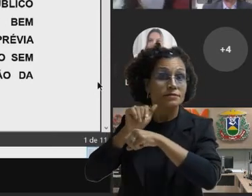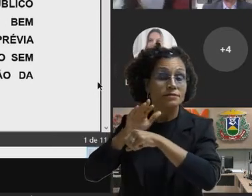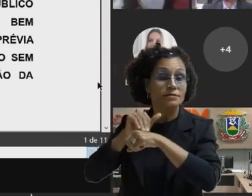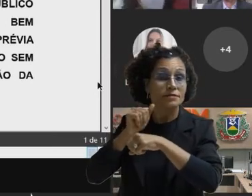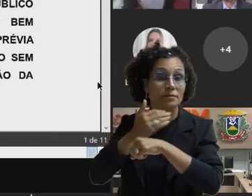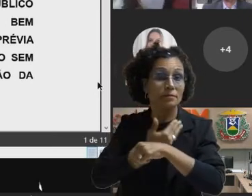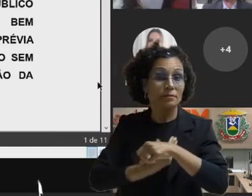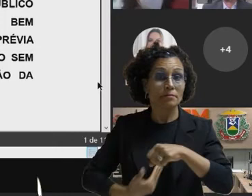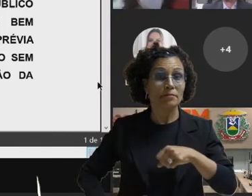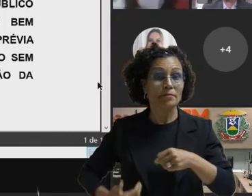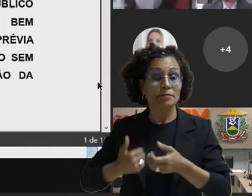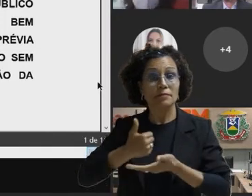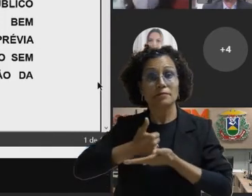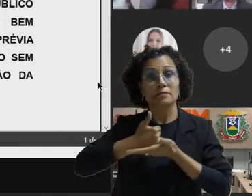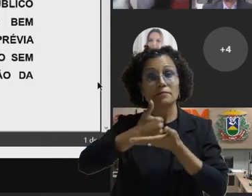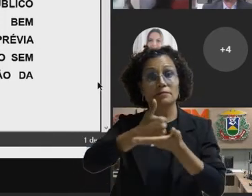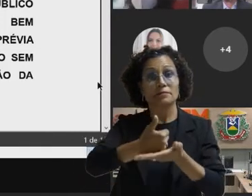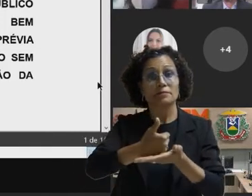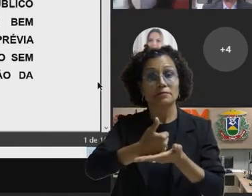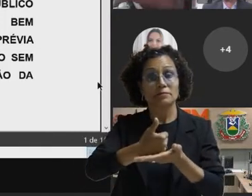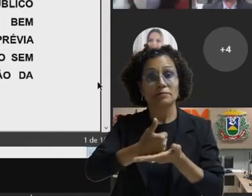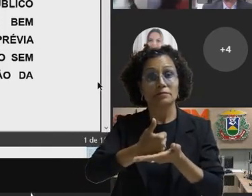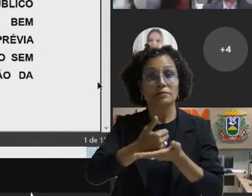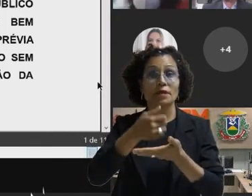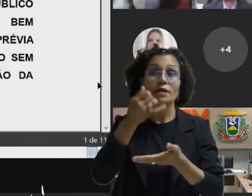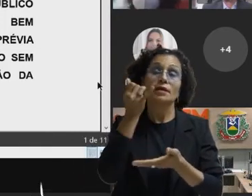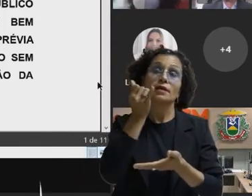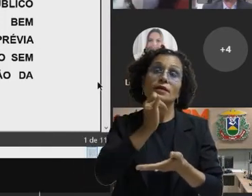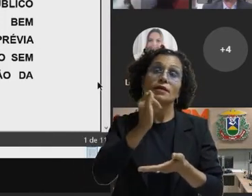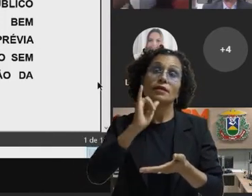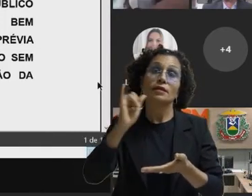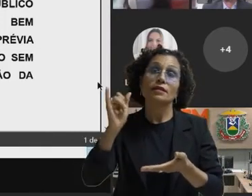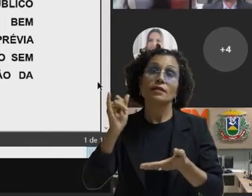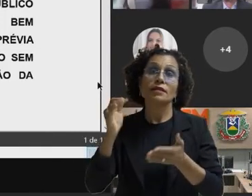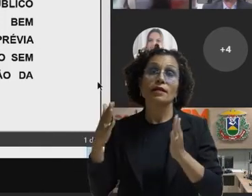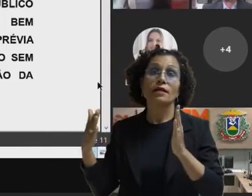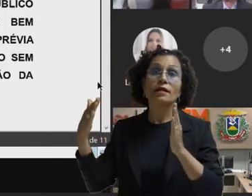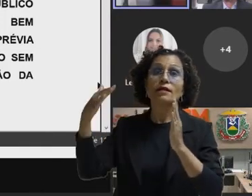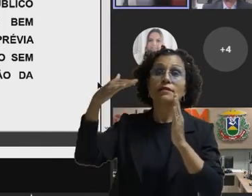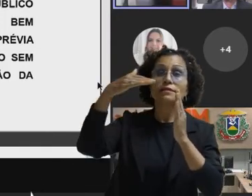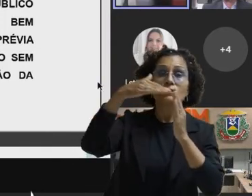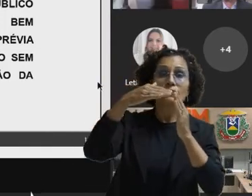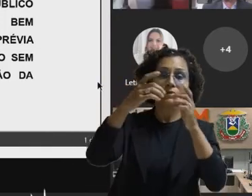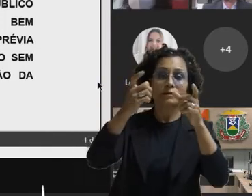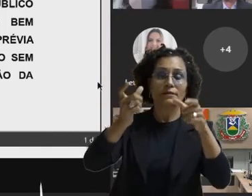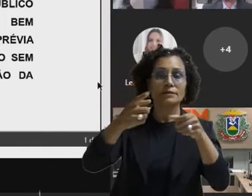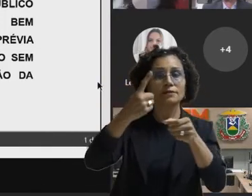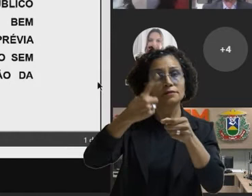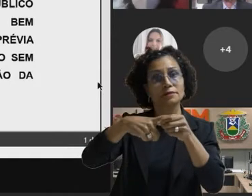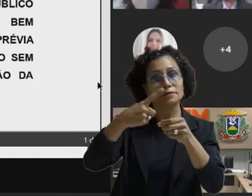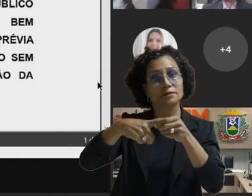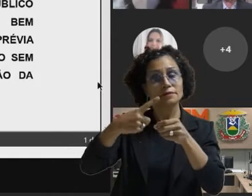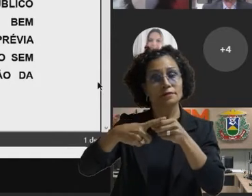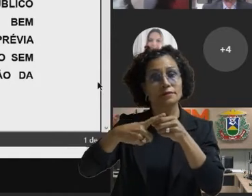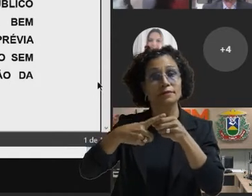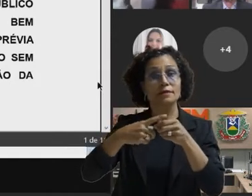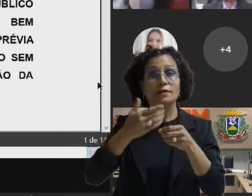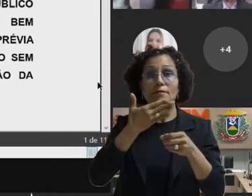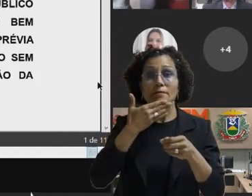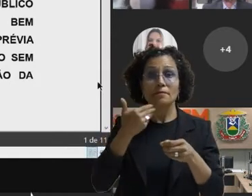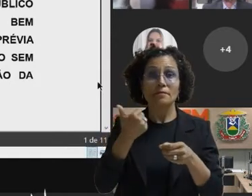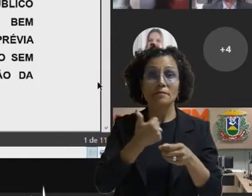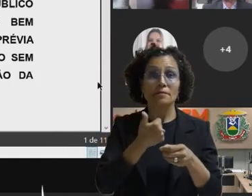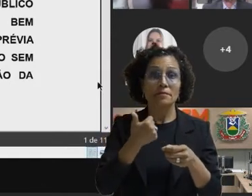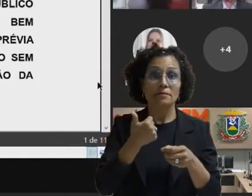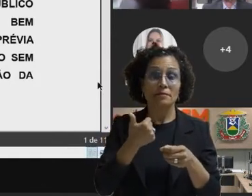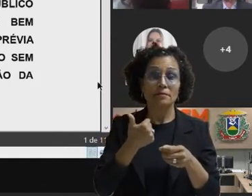né? A transmissão de energia, a rede de transmissão vai até o município. Horas. Nada melhor agora do que eu montar